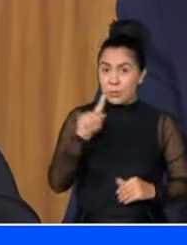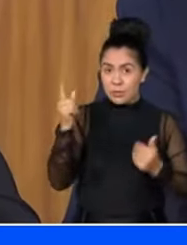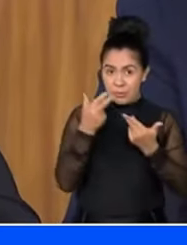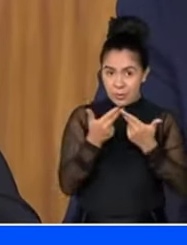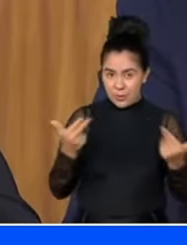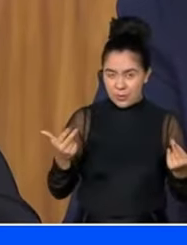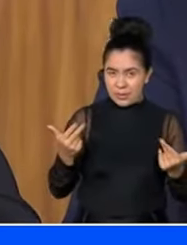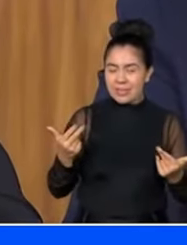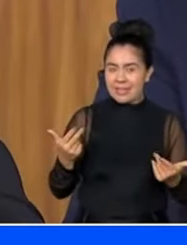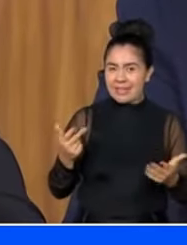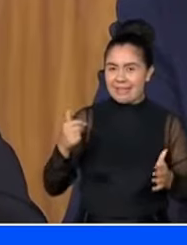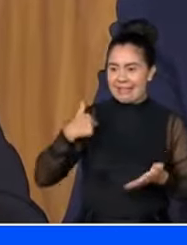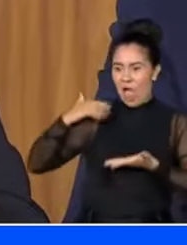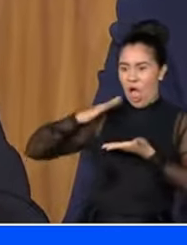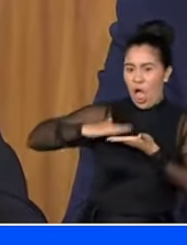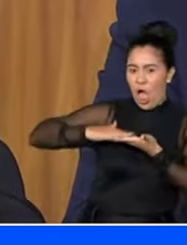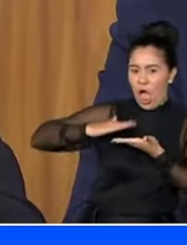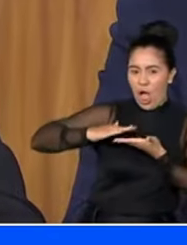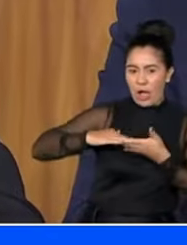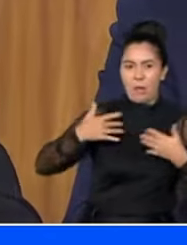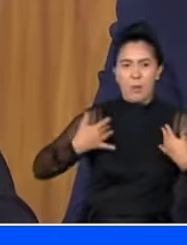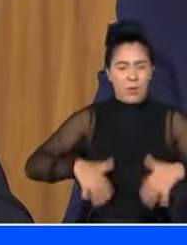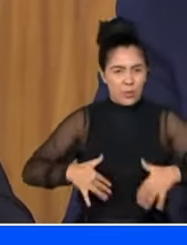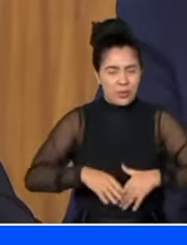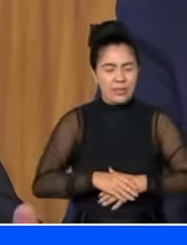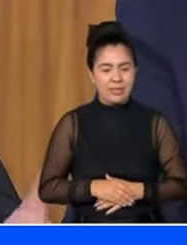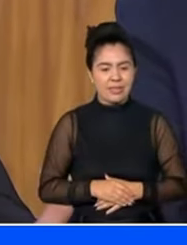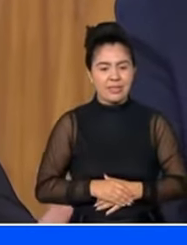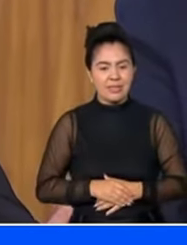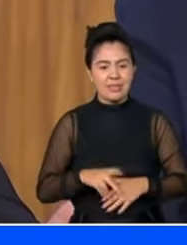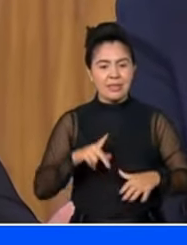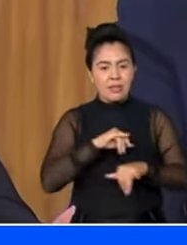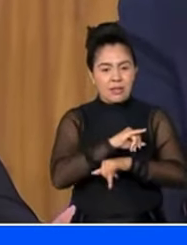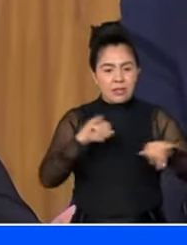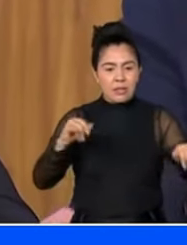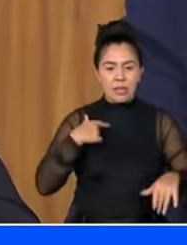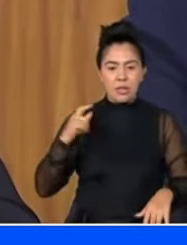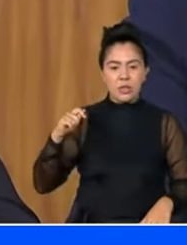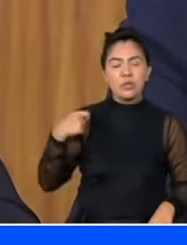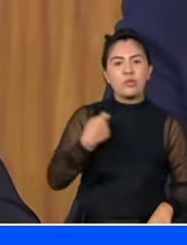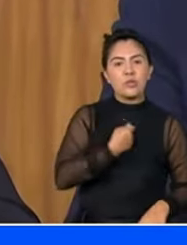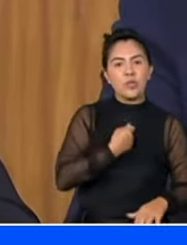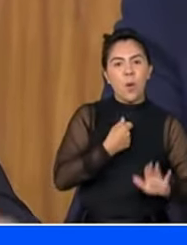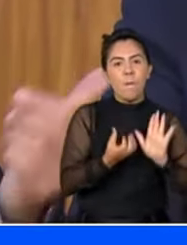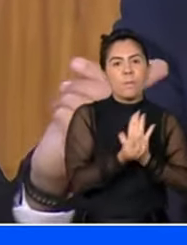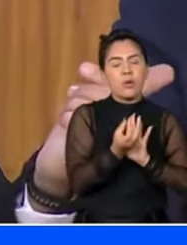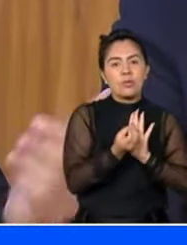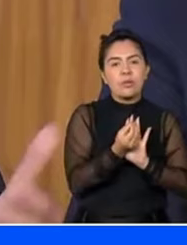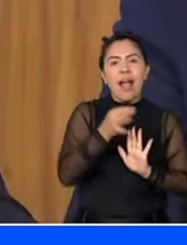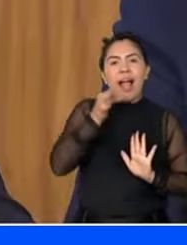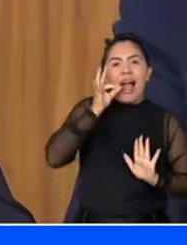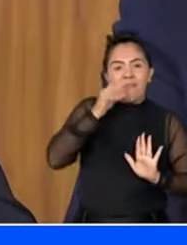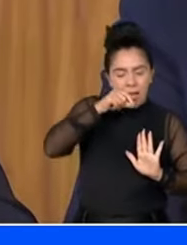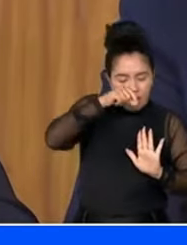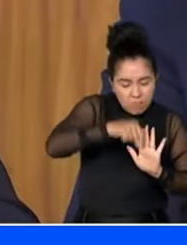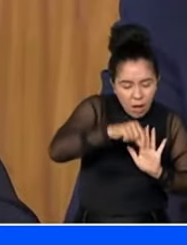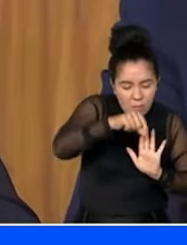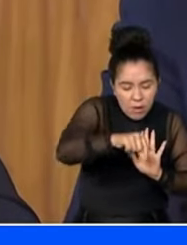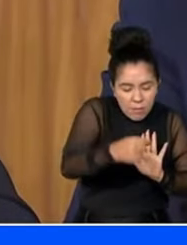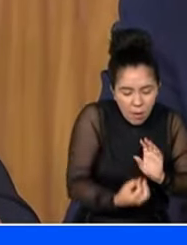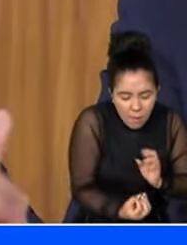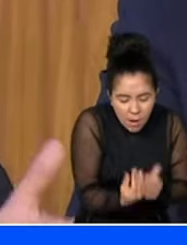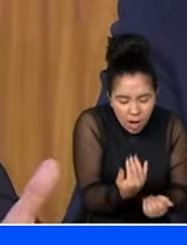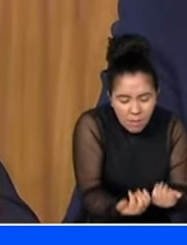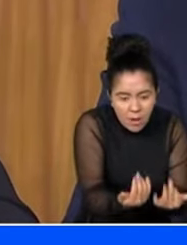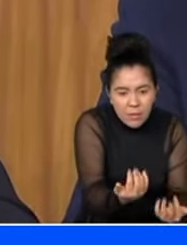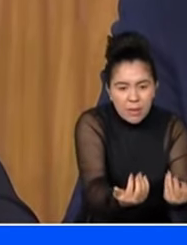porque eu também já me posso sentar em alguns setores aí, porque eu sou um pequeno produtor de café. Eu planto café e ele é que mais me cobra, e diz que o